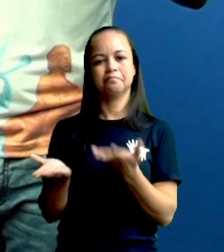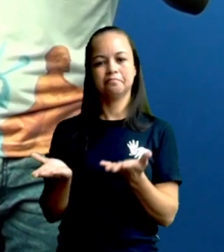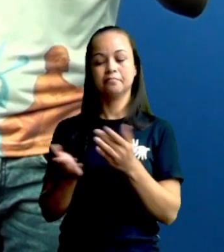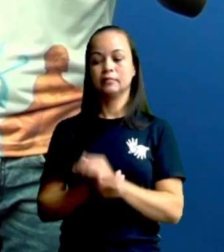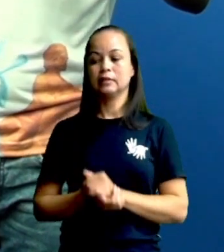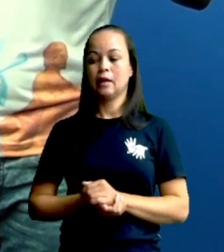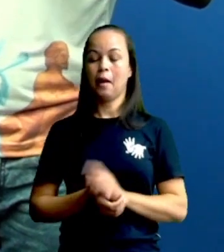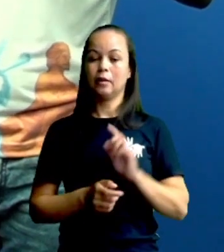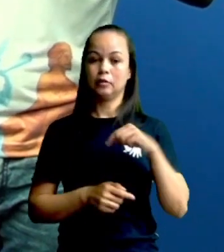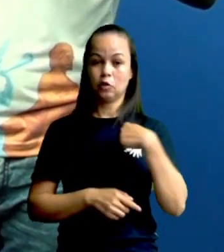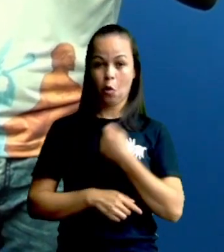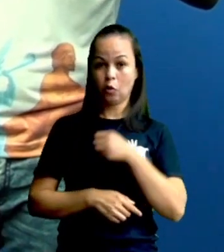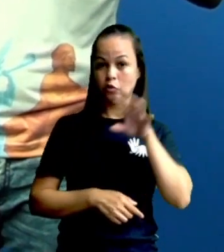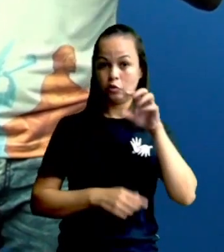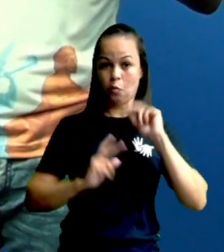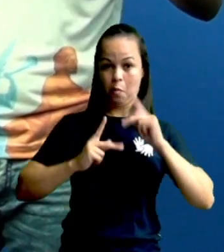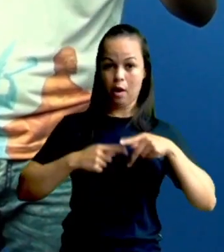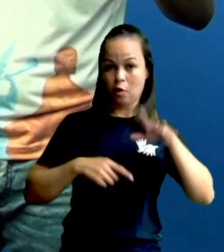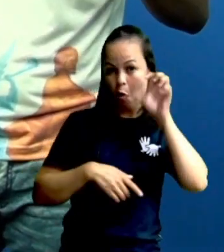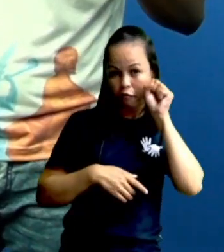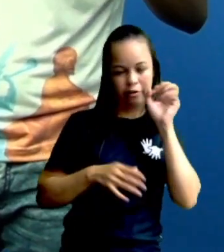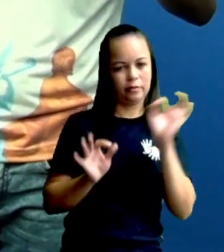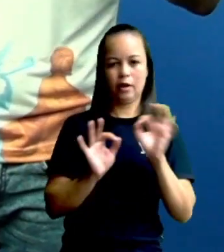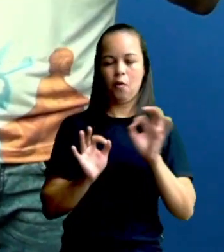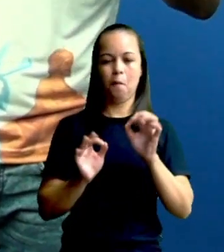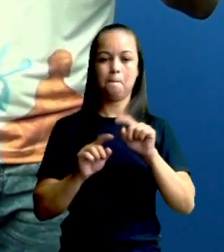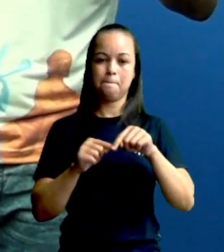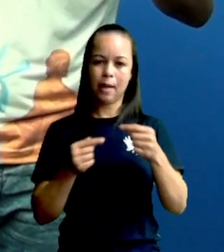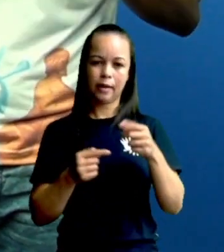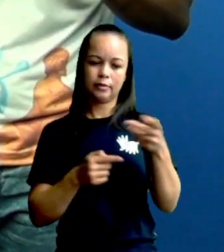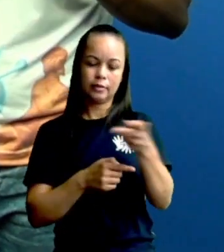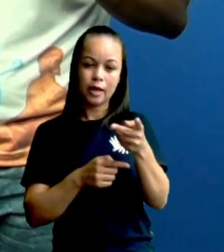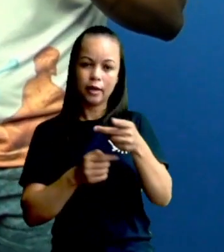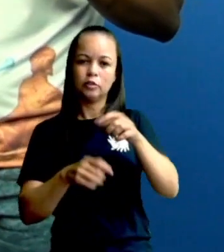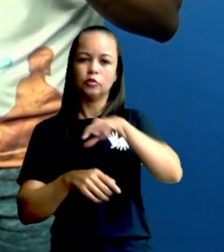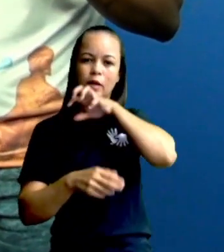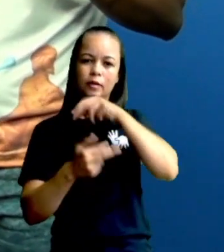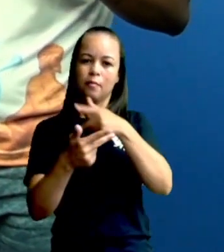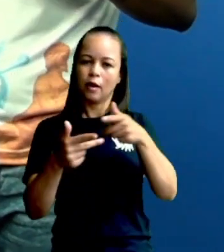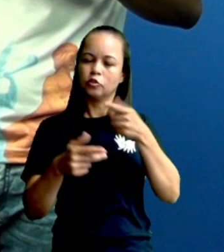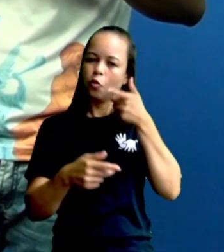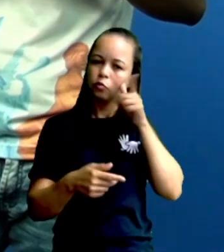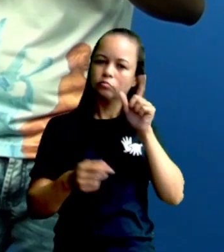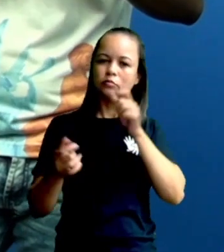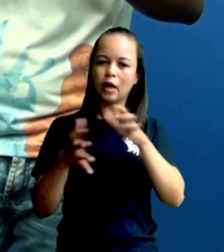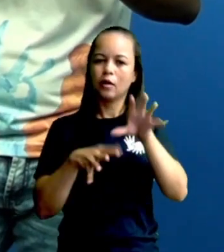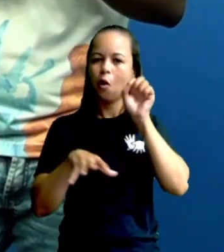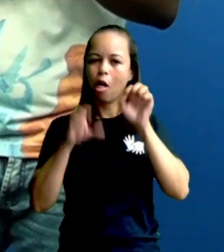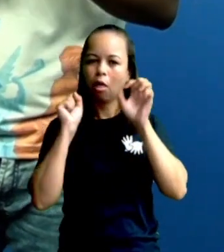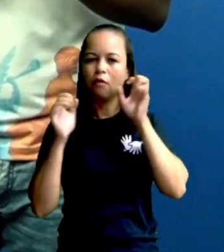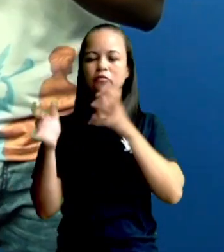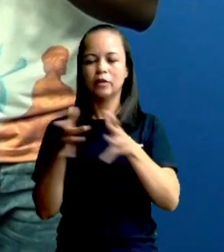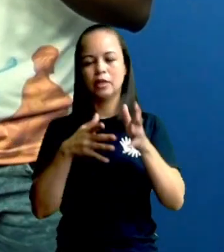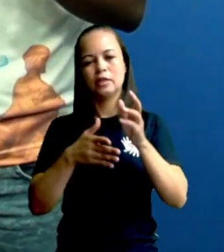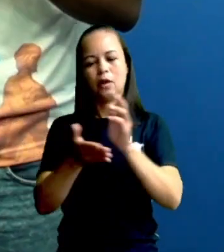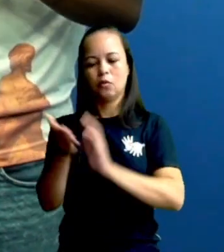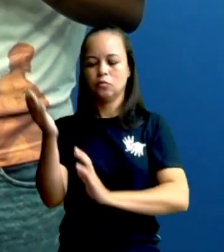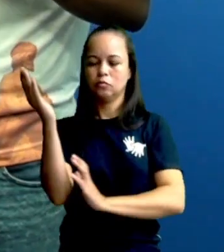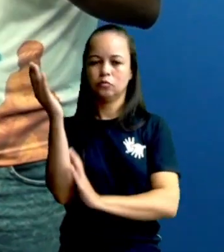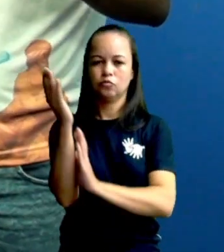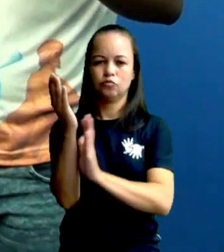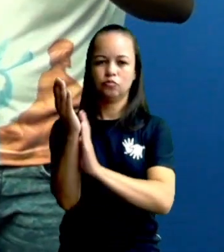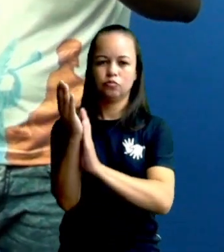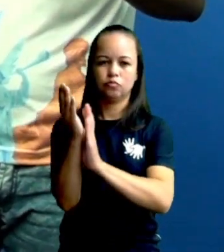elas conseguem ouvir o som que emitem mexendo a cabeça, com os ossos da cabeça movendo-se. As lagartixas em casa possuem uma